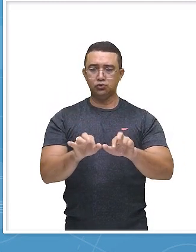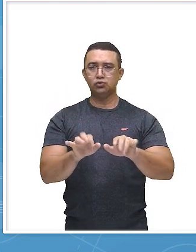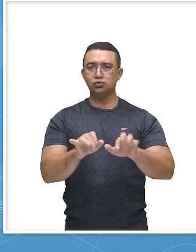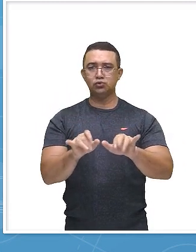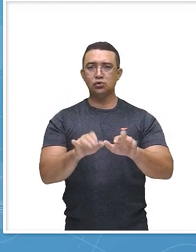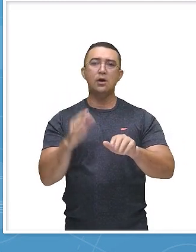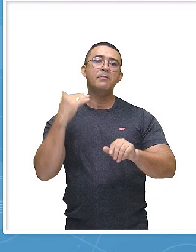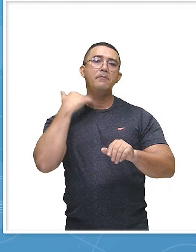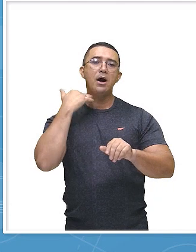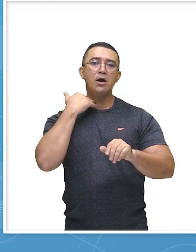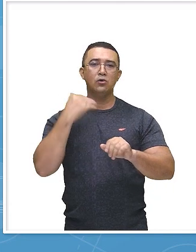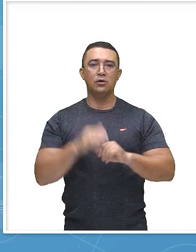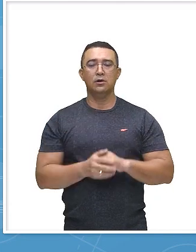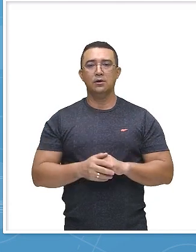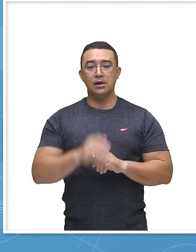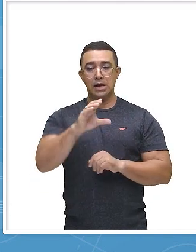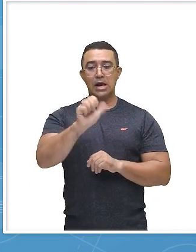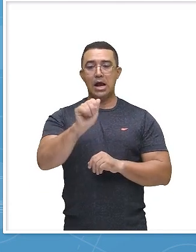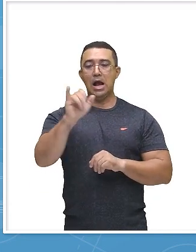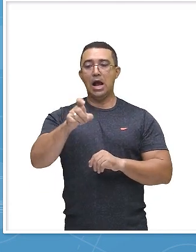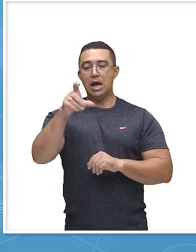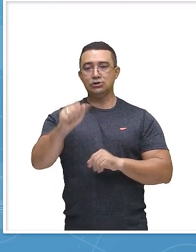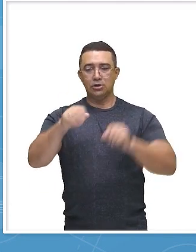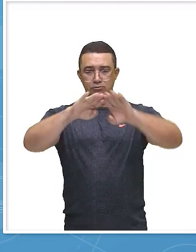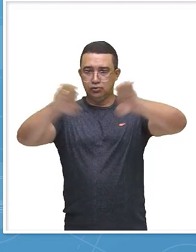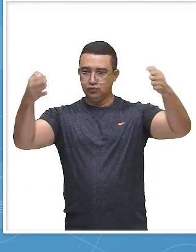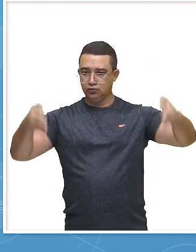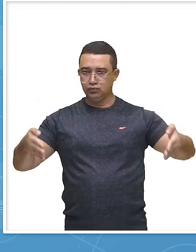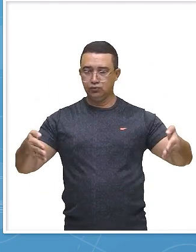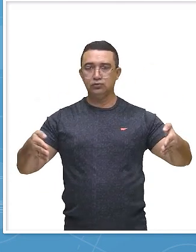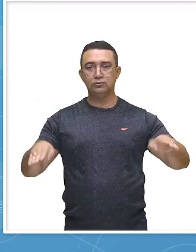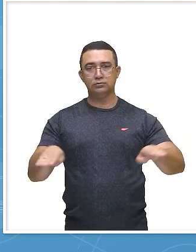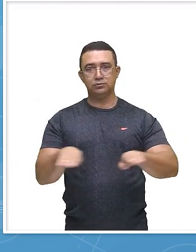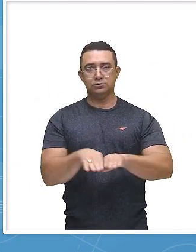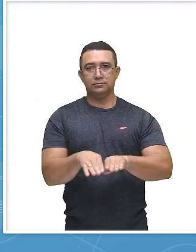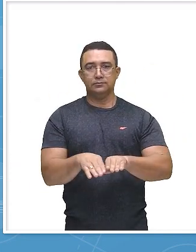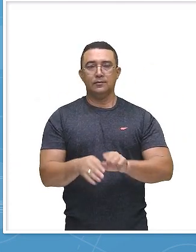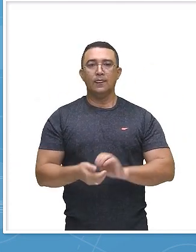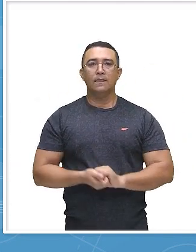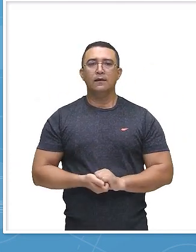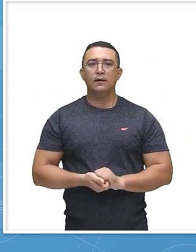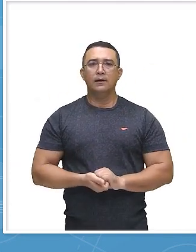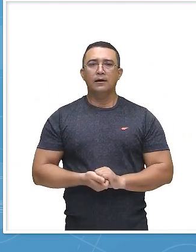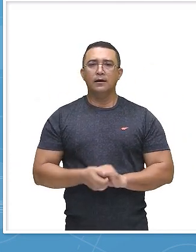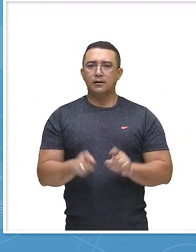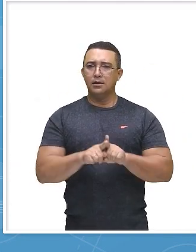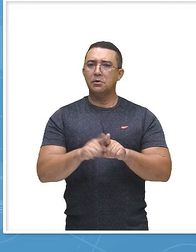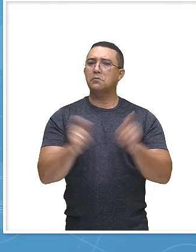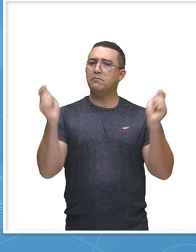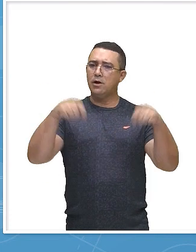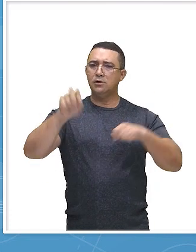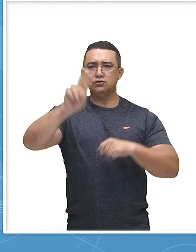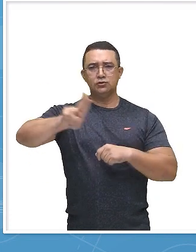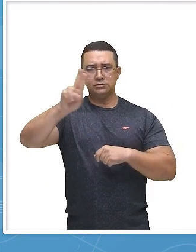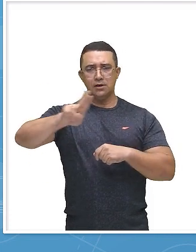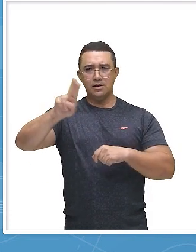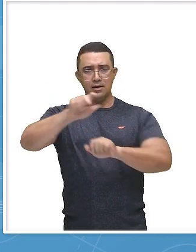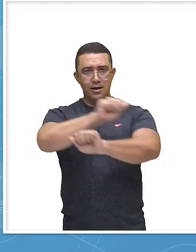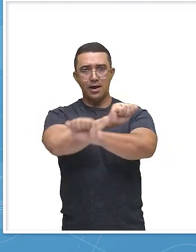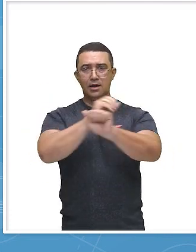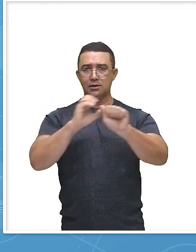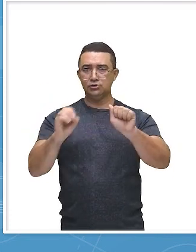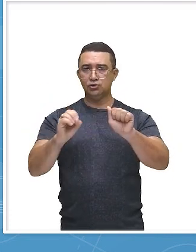da forma como foi empregado. E nós podemos usar o artigo definido também com que finalidade? Com a finalidade, o objetivo